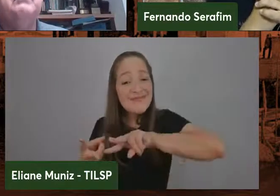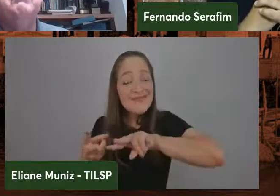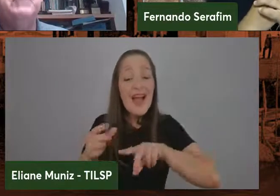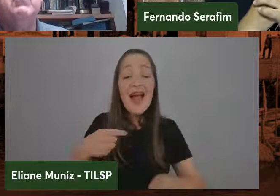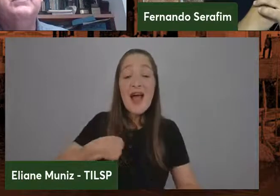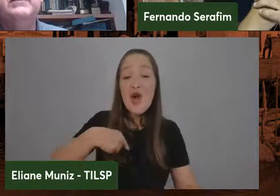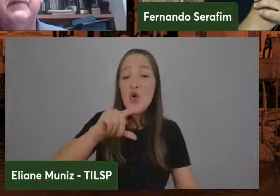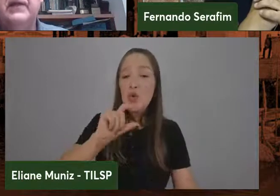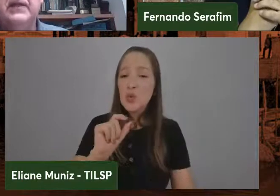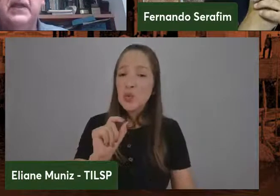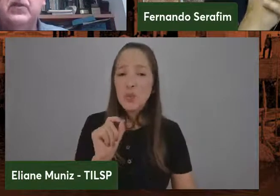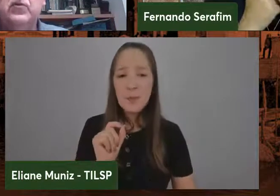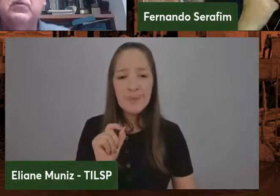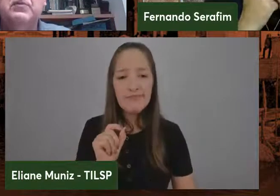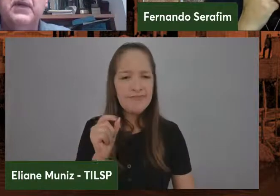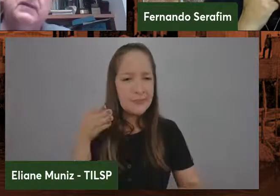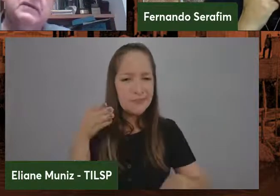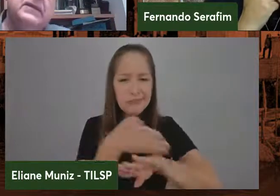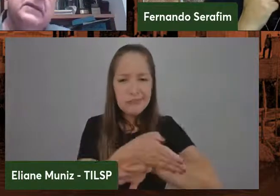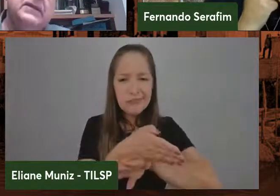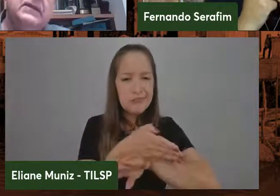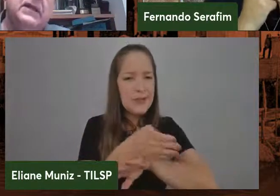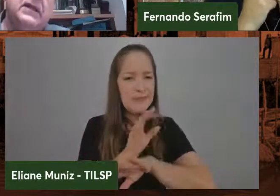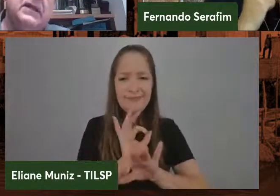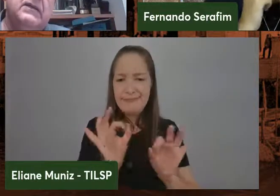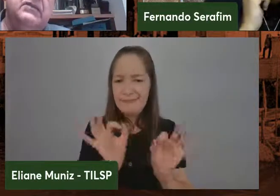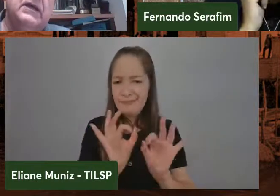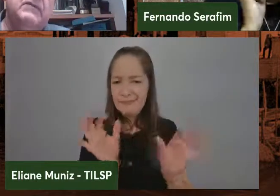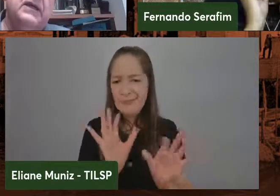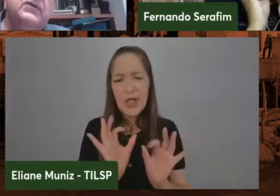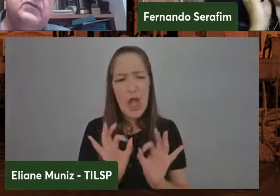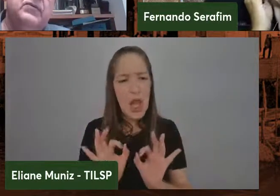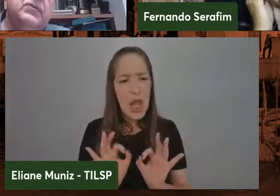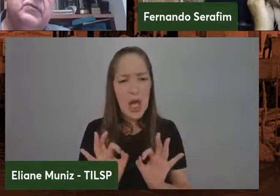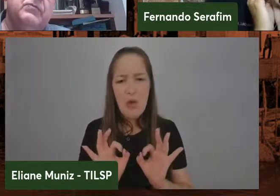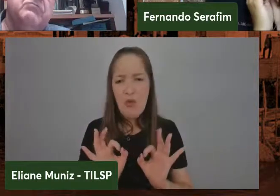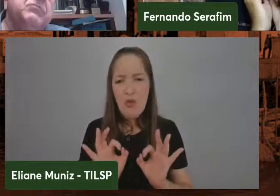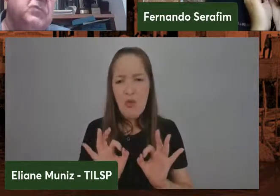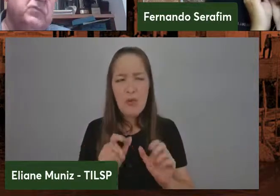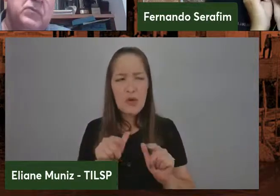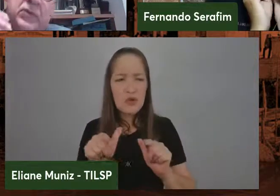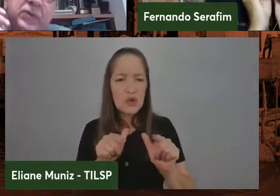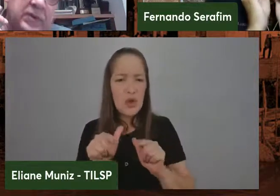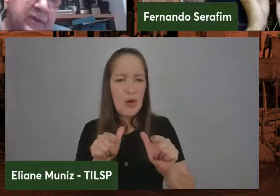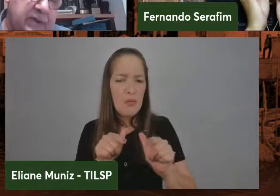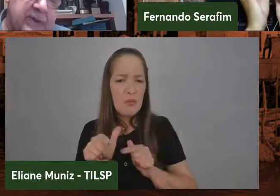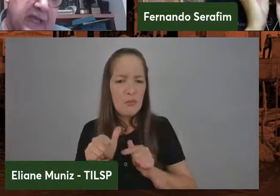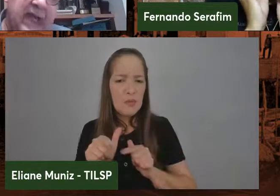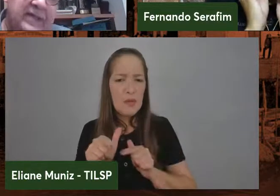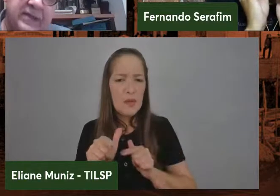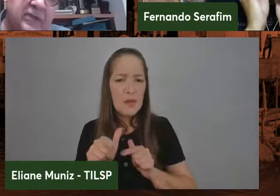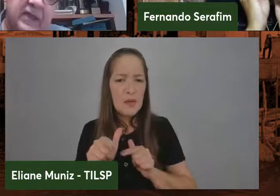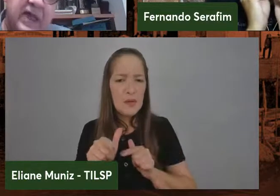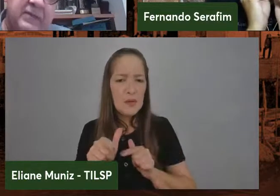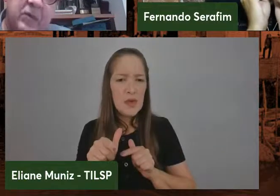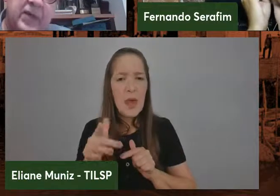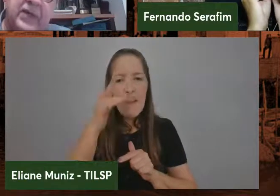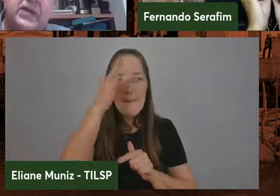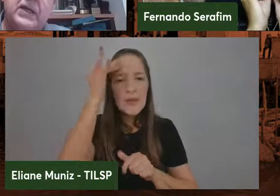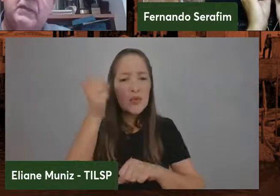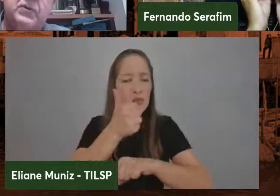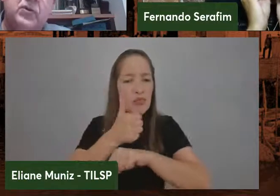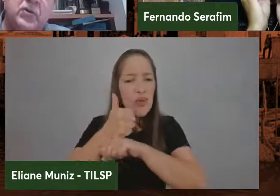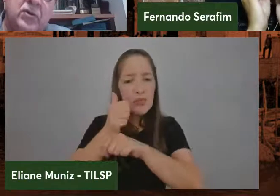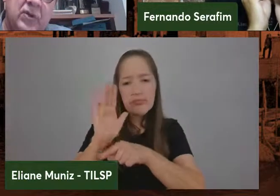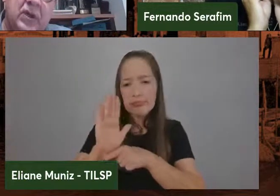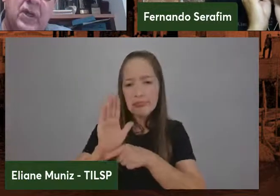Eu não interferi nenhuma, e o trabalho dos cineastas, do Guilherme Coelho,